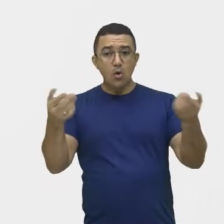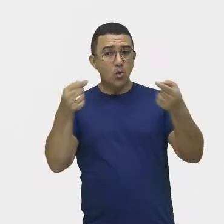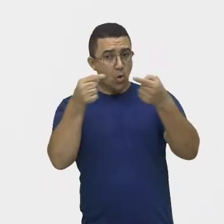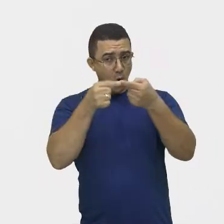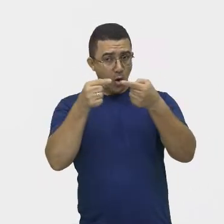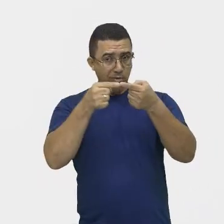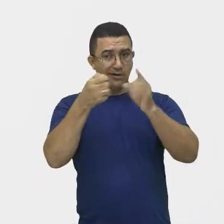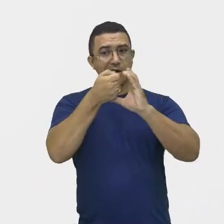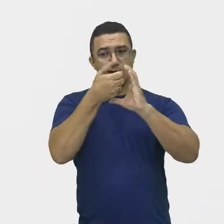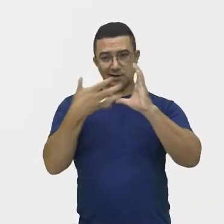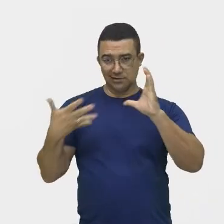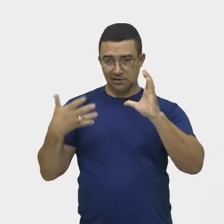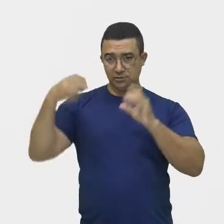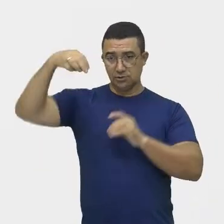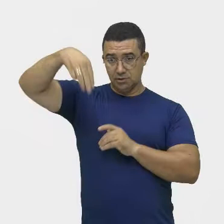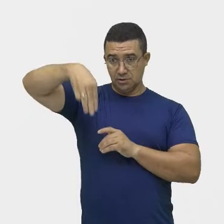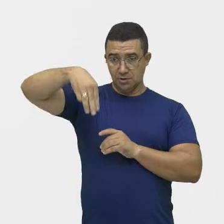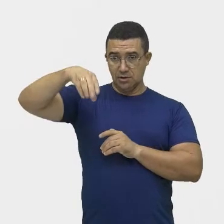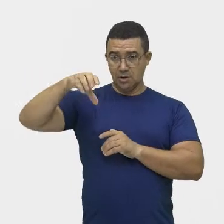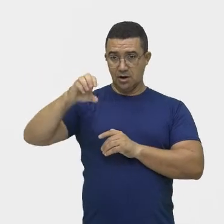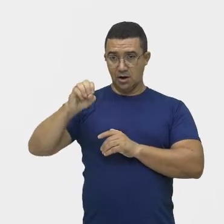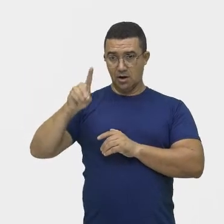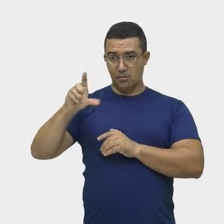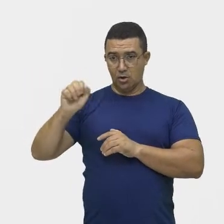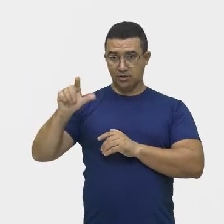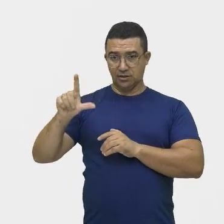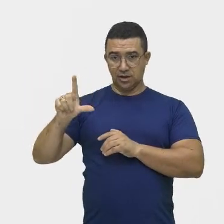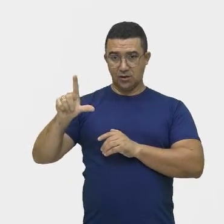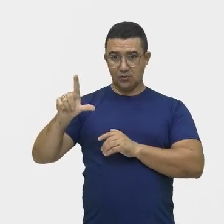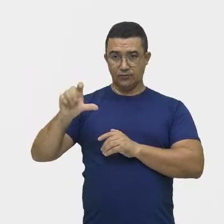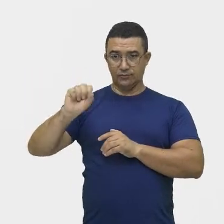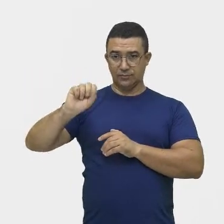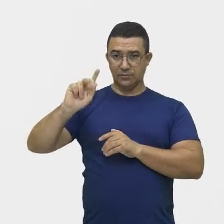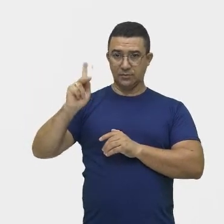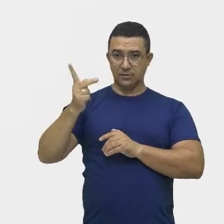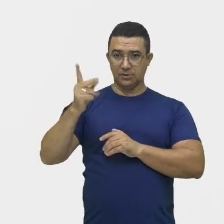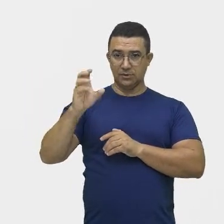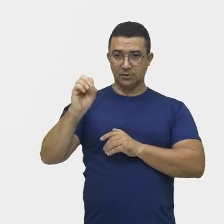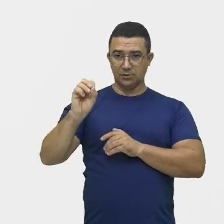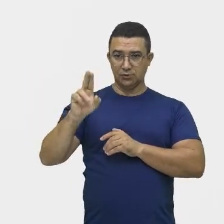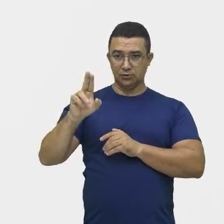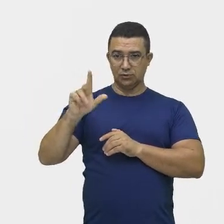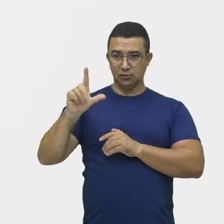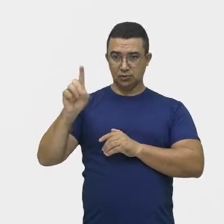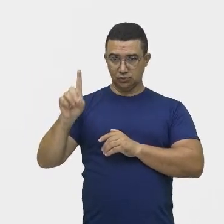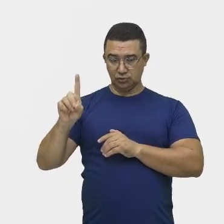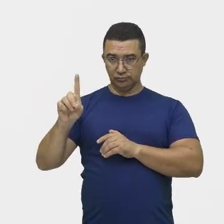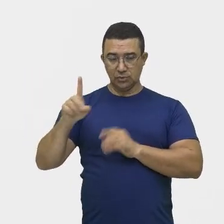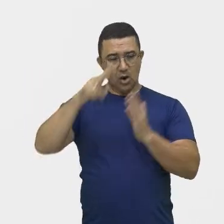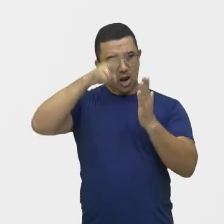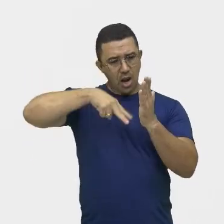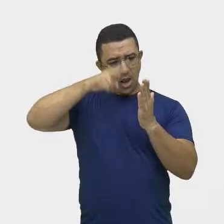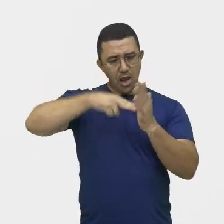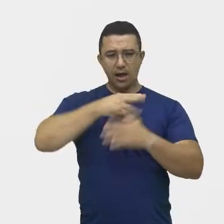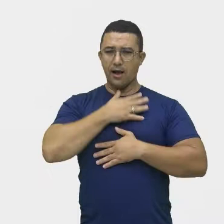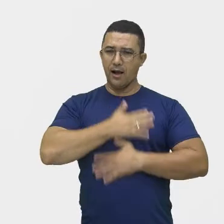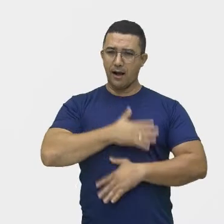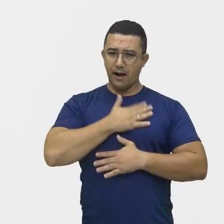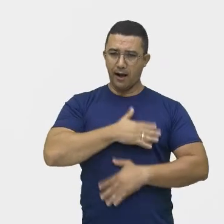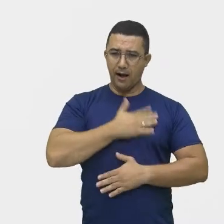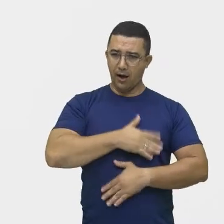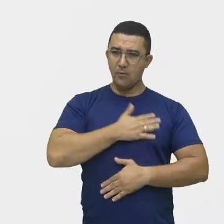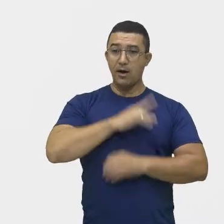do modal should, né? Ele tem umas situações de uso bem específicas, né, que nós vimos ao longo da aula. Então vocês vão ler com calma aí, terão uns minutinhos